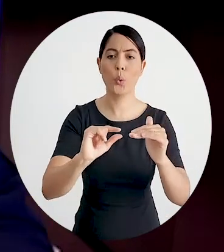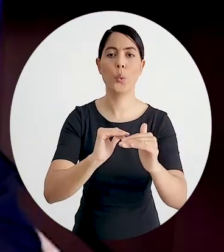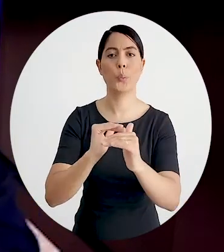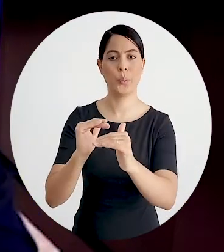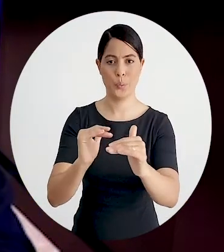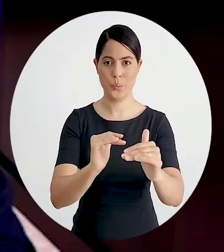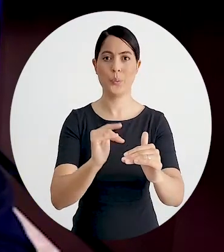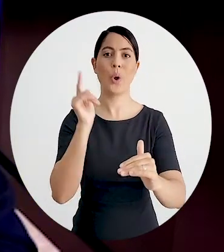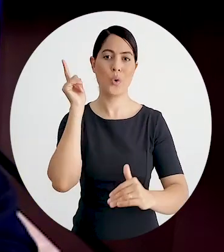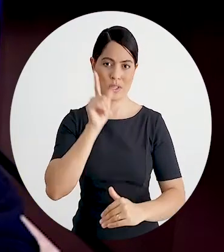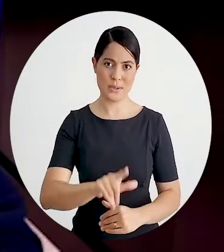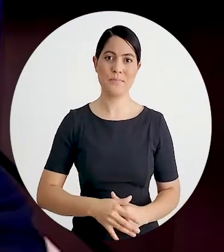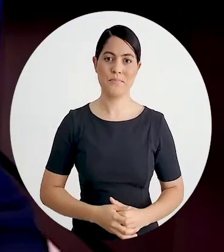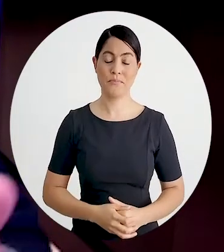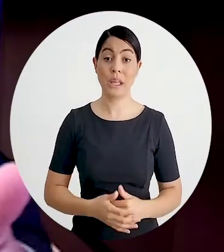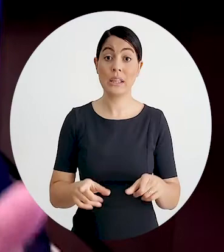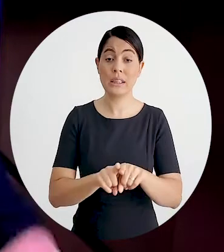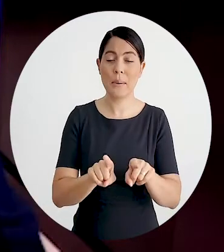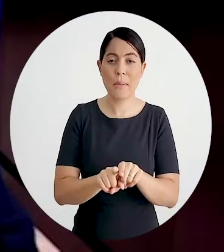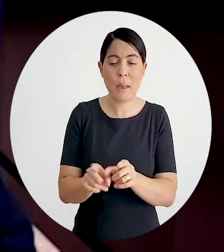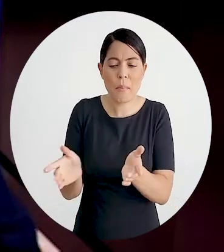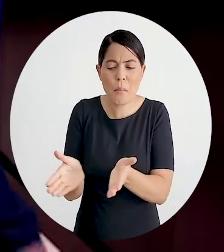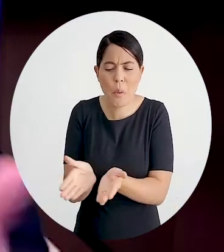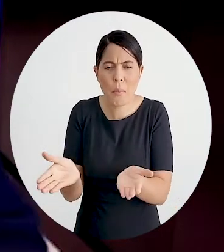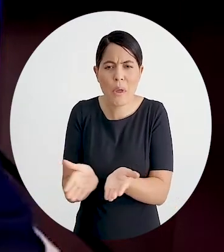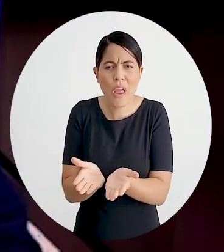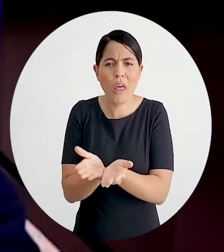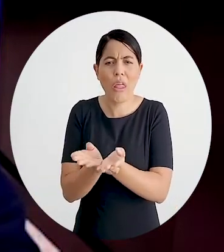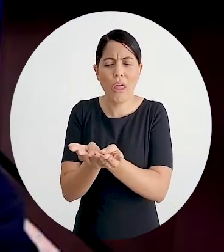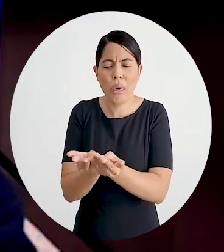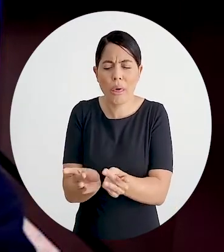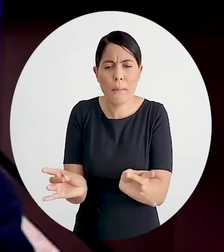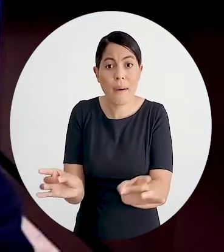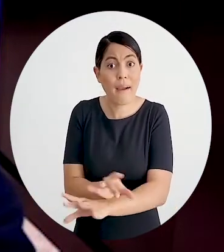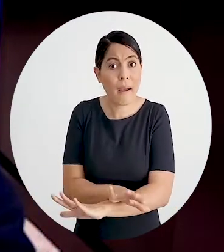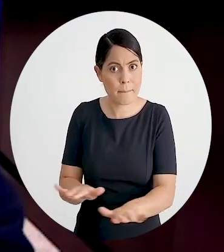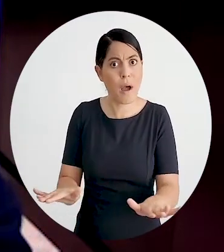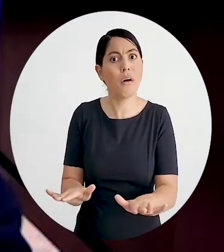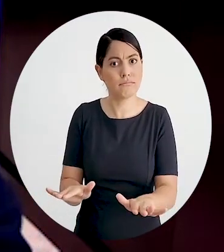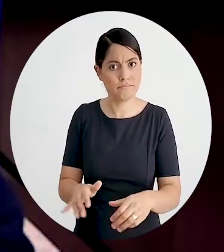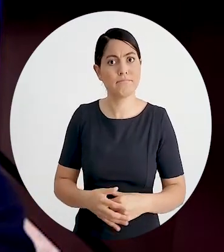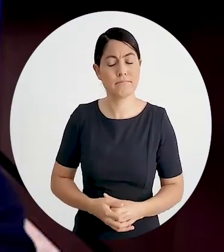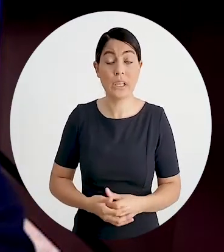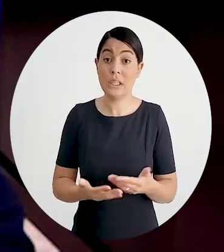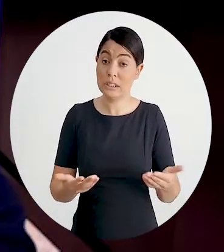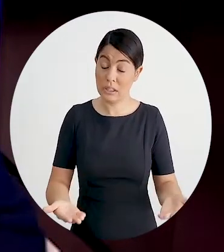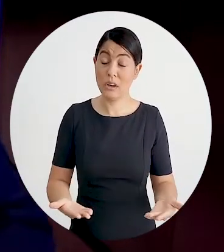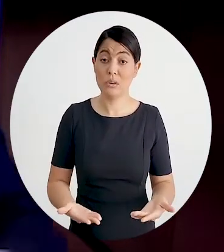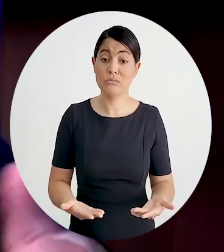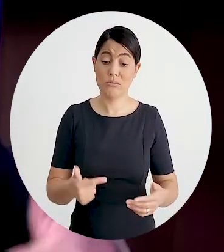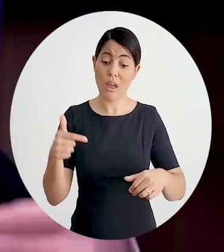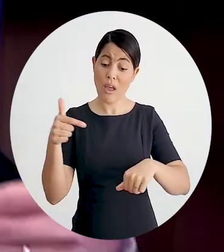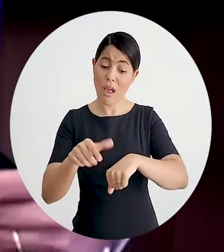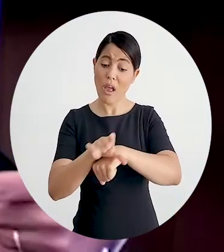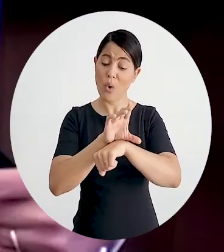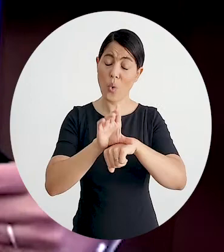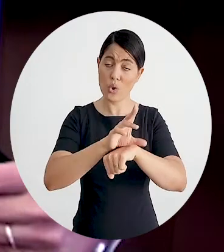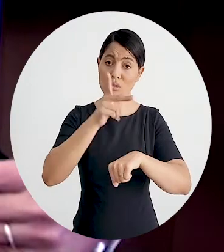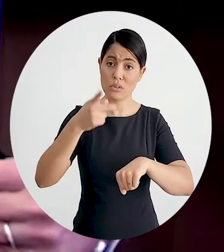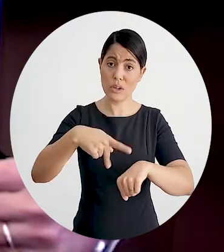sociais e regionais, que erradicasse a pobreza e a marginalização, uma Constituição que